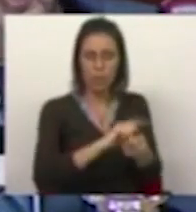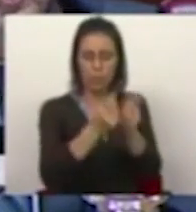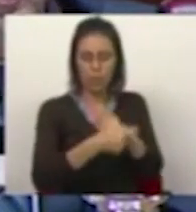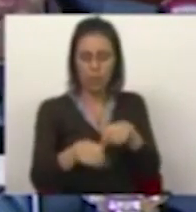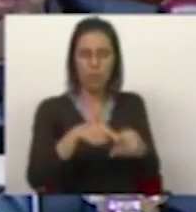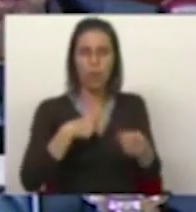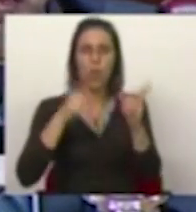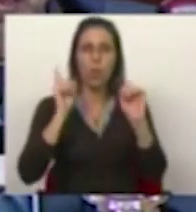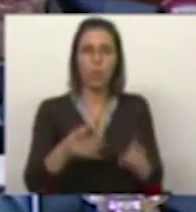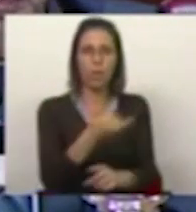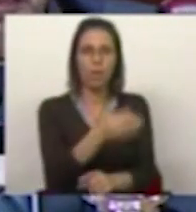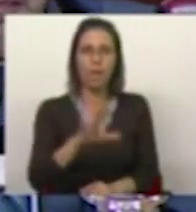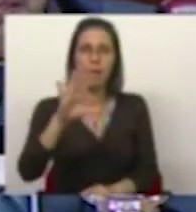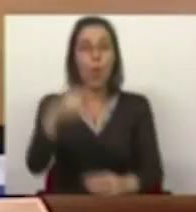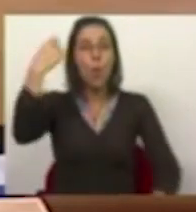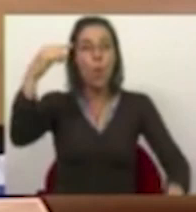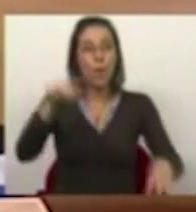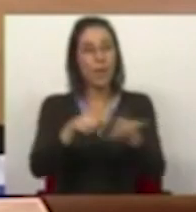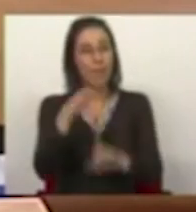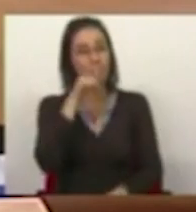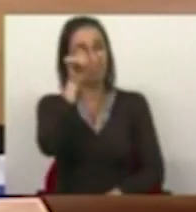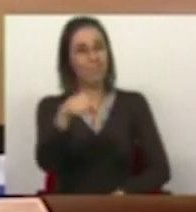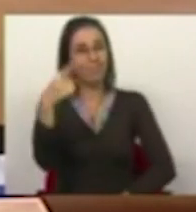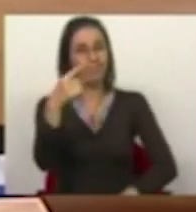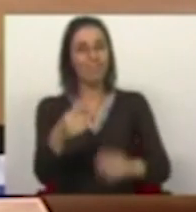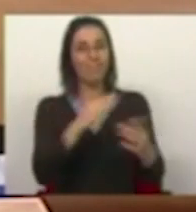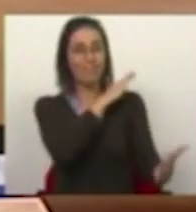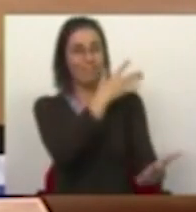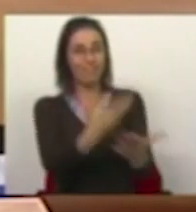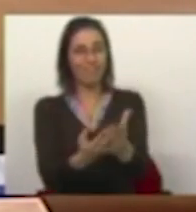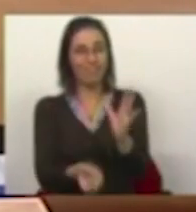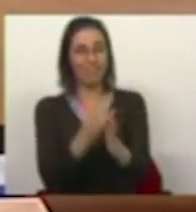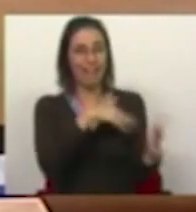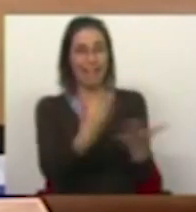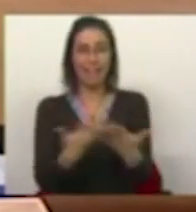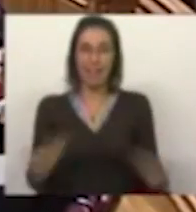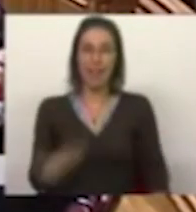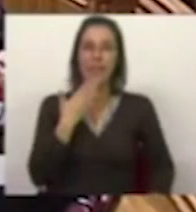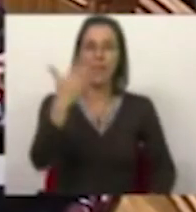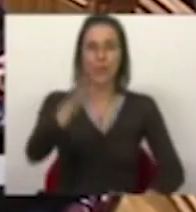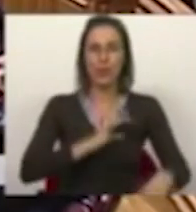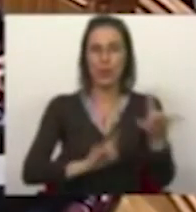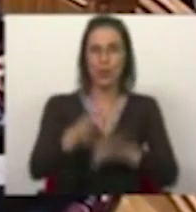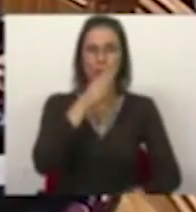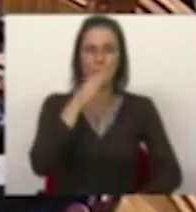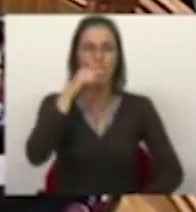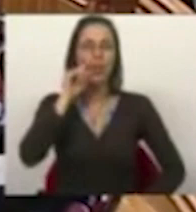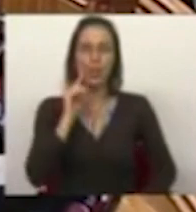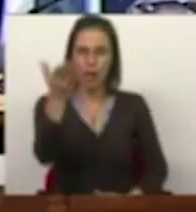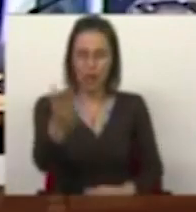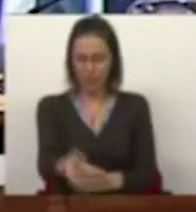política que iniciámos em 2015 e que o nosso país, os nossos cidadãos, querem que agora prossiga nesta